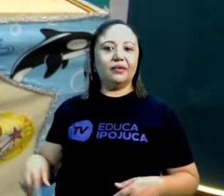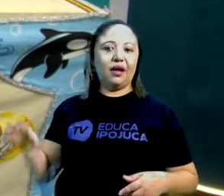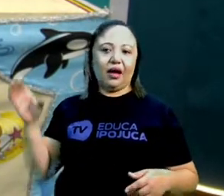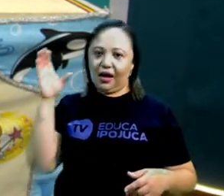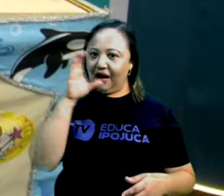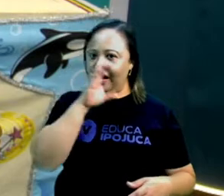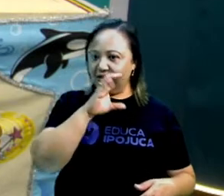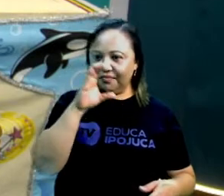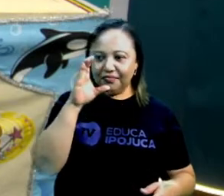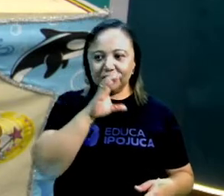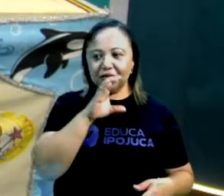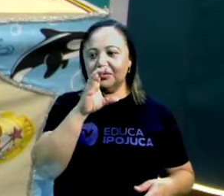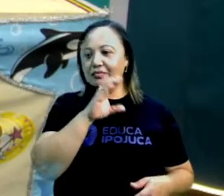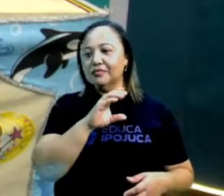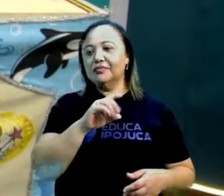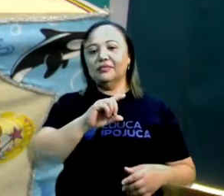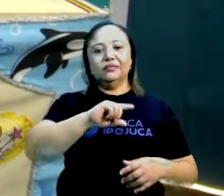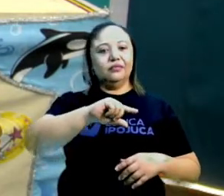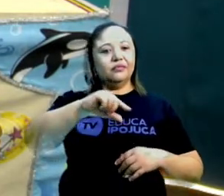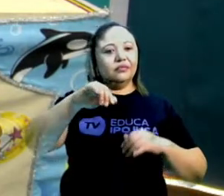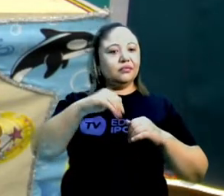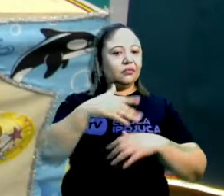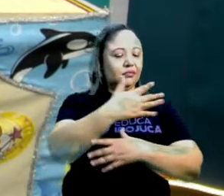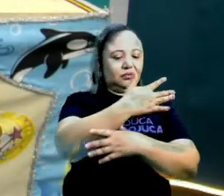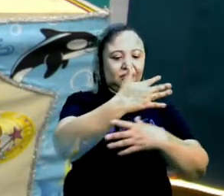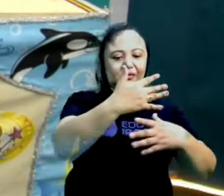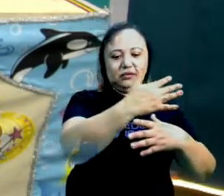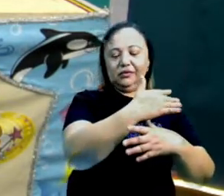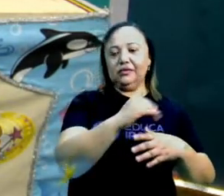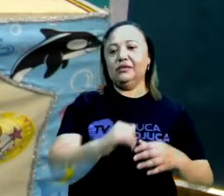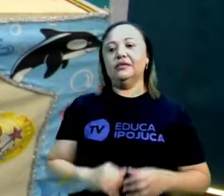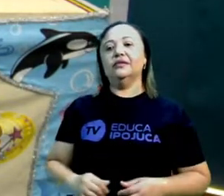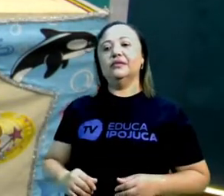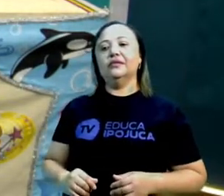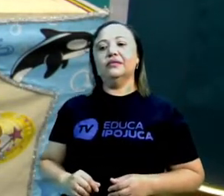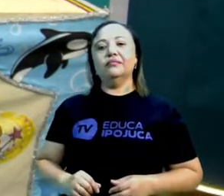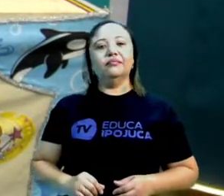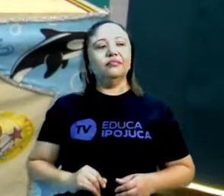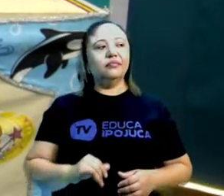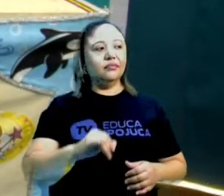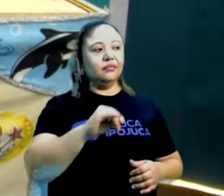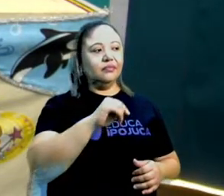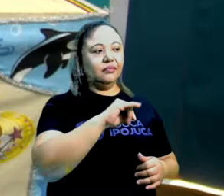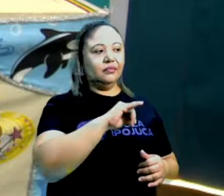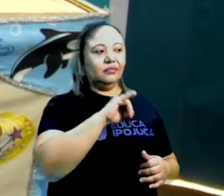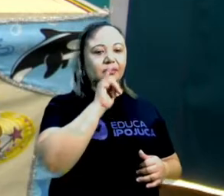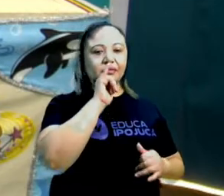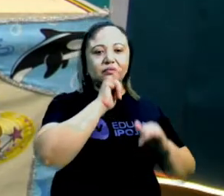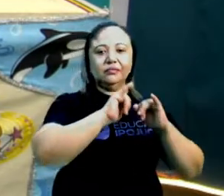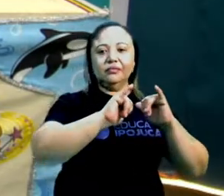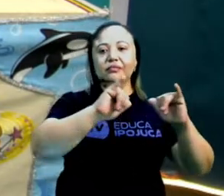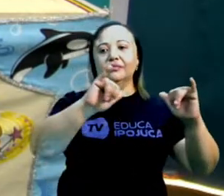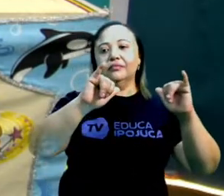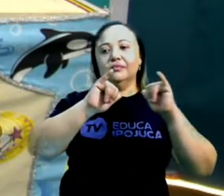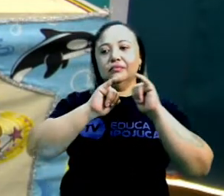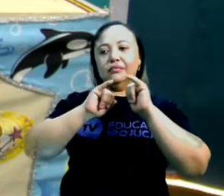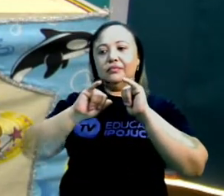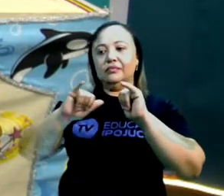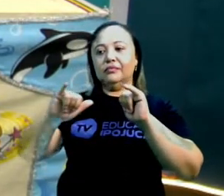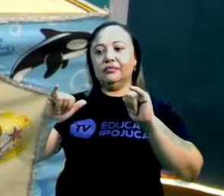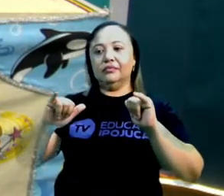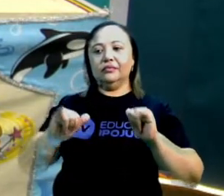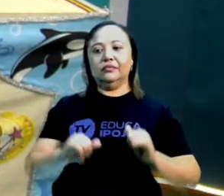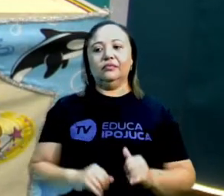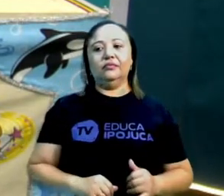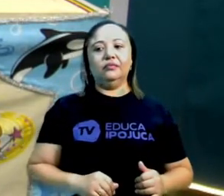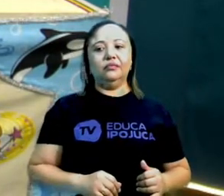demora. Saiu por toda a cidade. Toda a cidade saiu anunciando a palavra